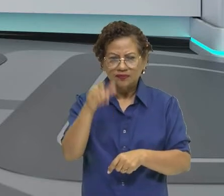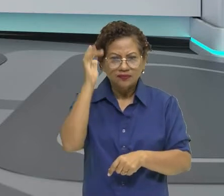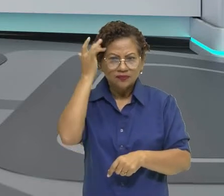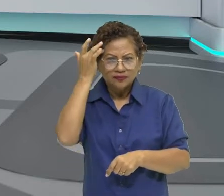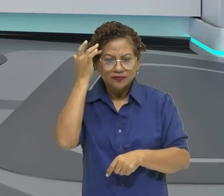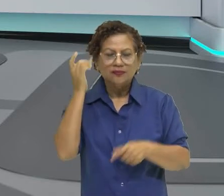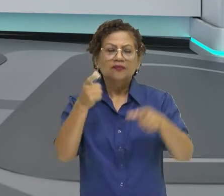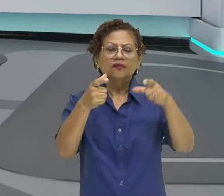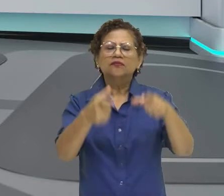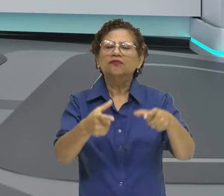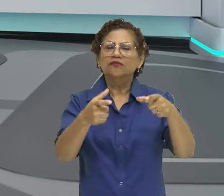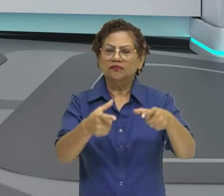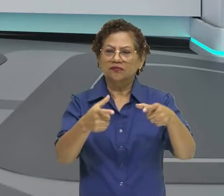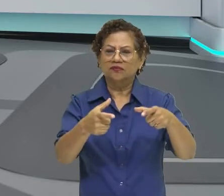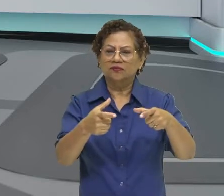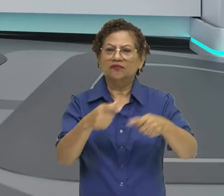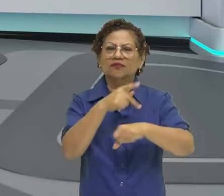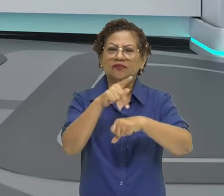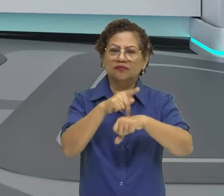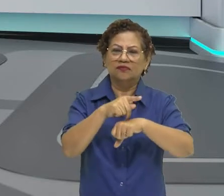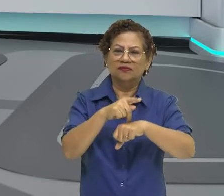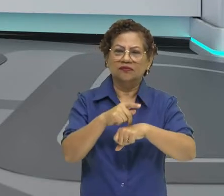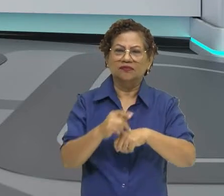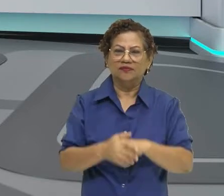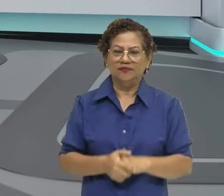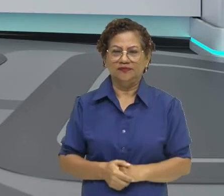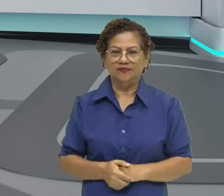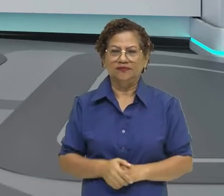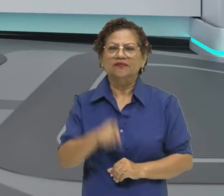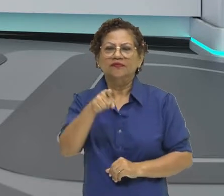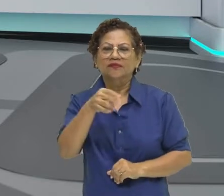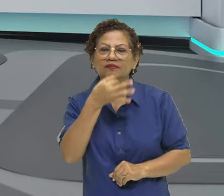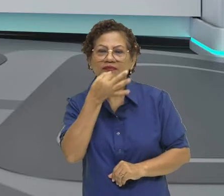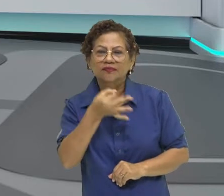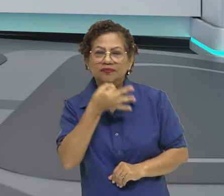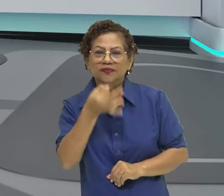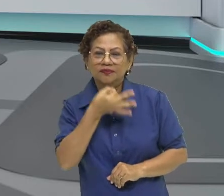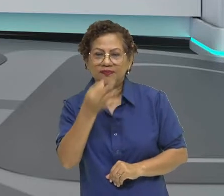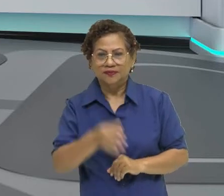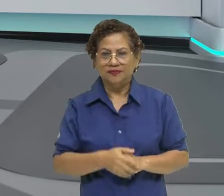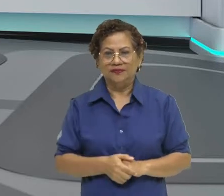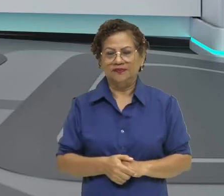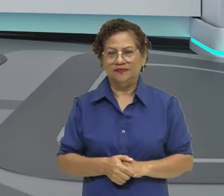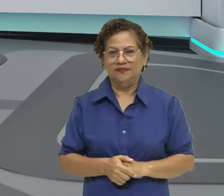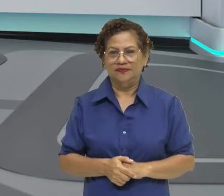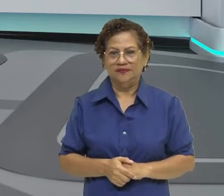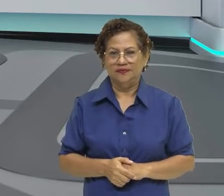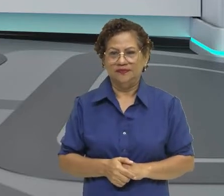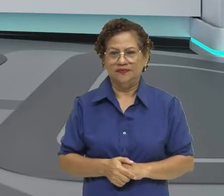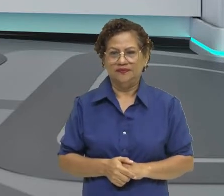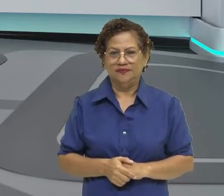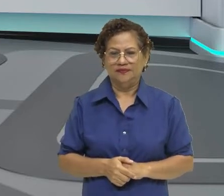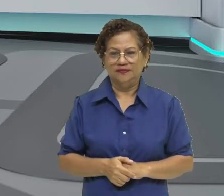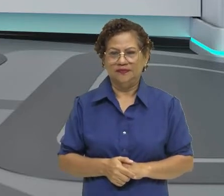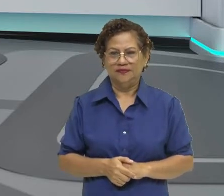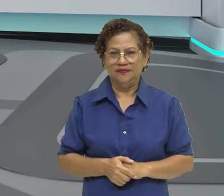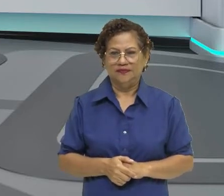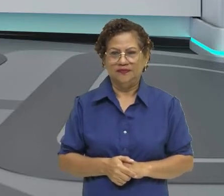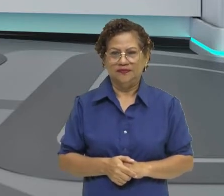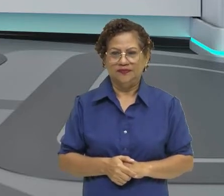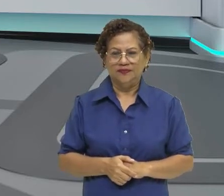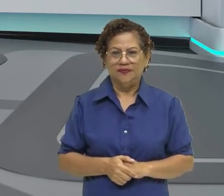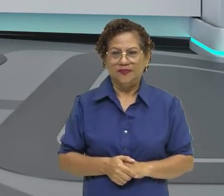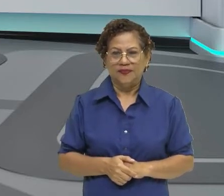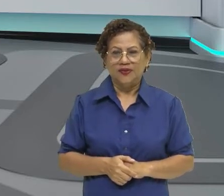lugar é esse? Vai, o que vocês acham? Vão falando aí na sala. O que vocês acham? Se vocês me falarem